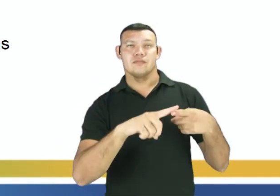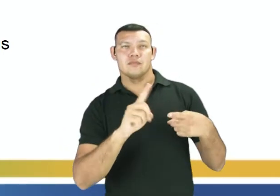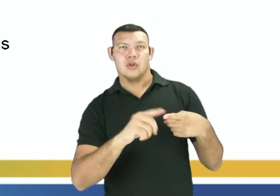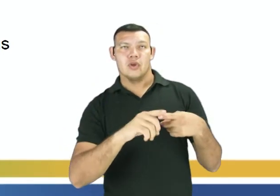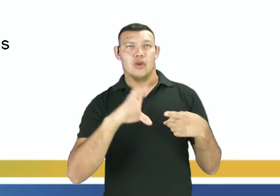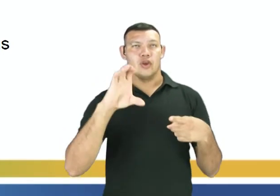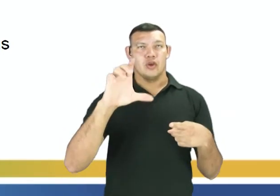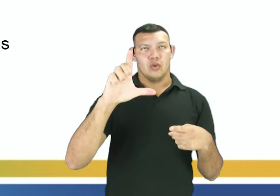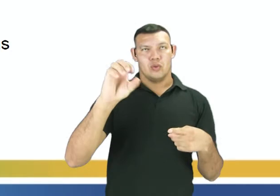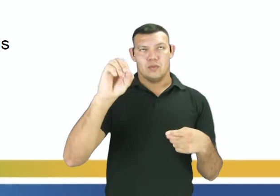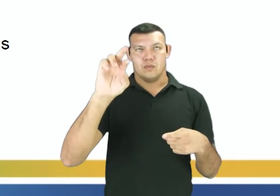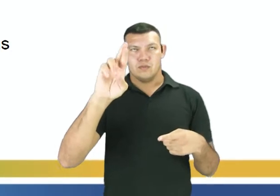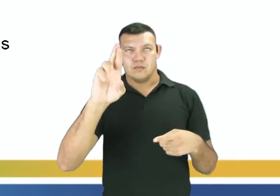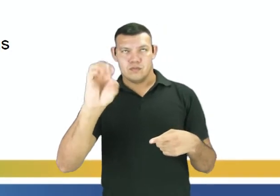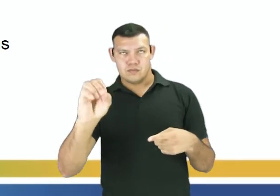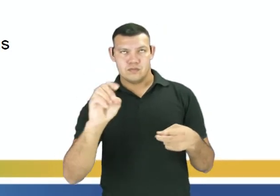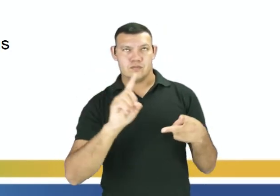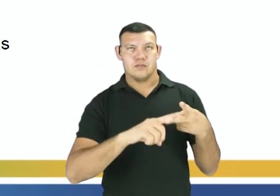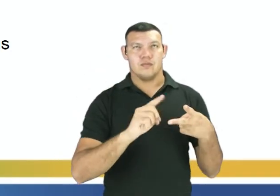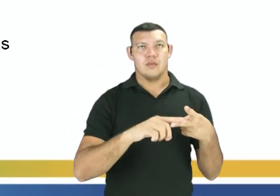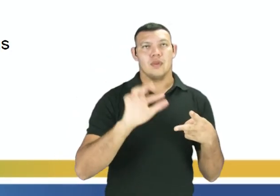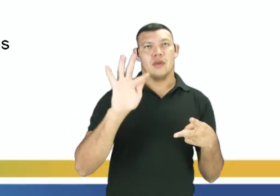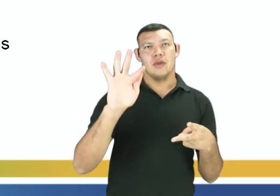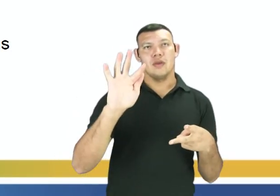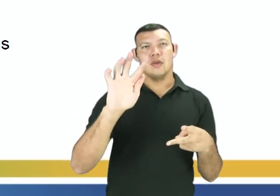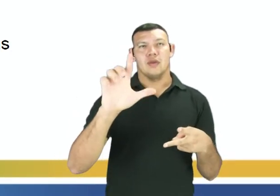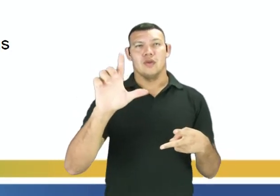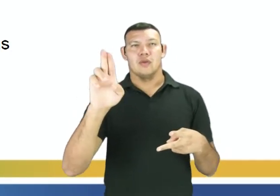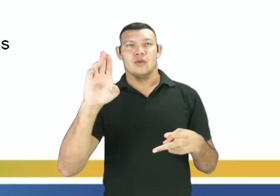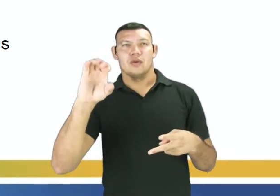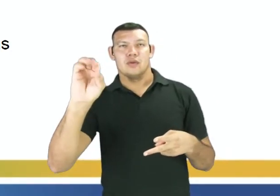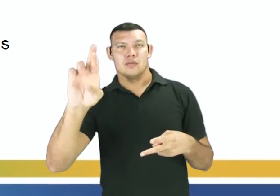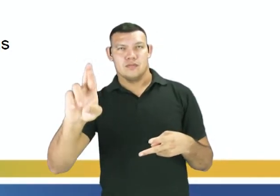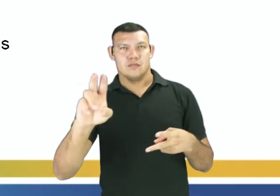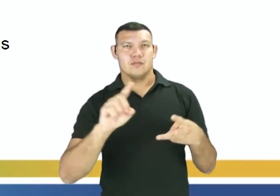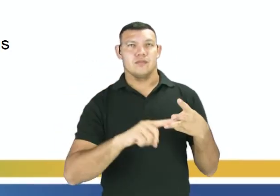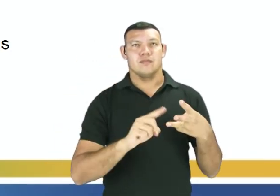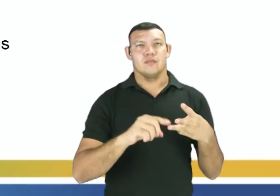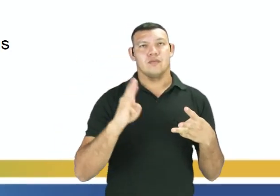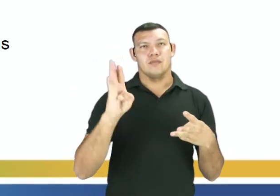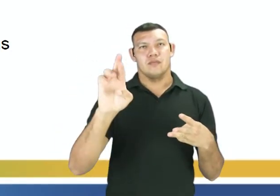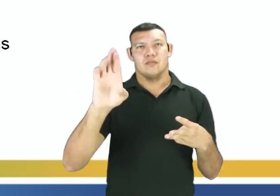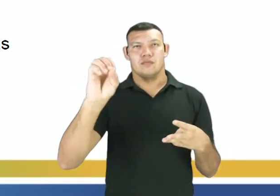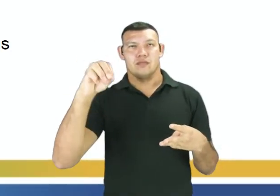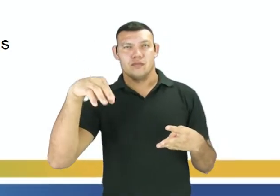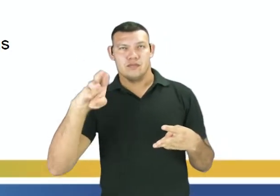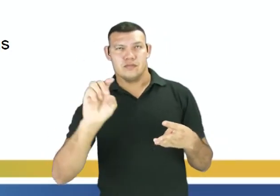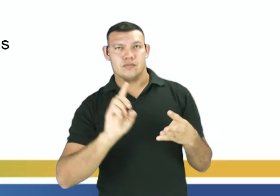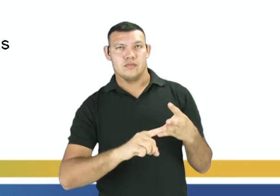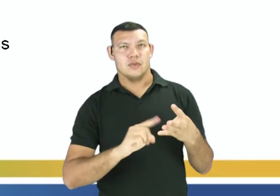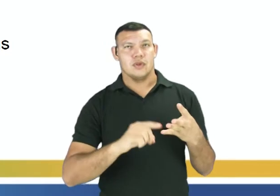compostos orgânicos são os aromáticos, que eles têm um aroma específico, compostos